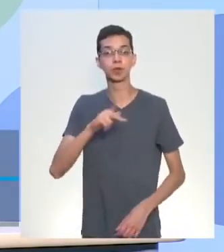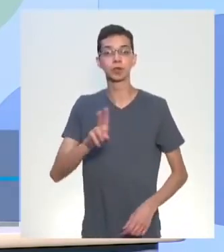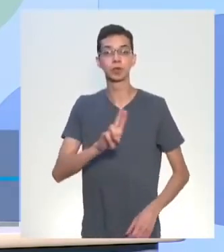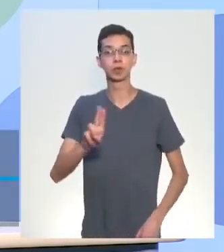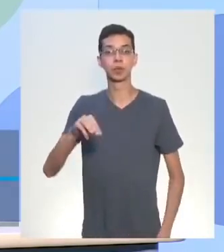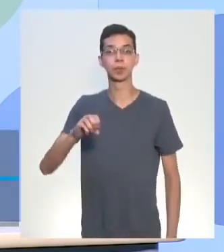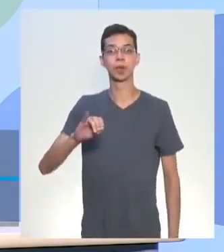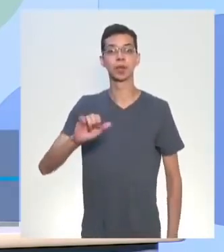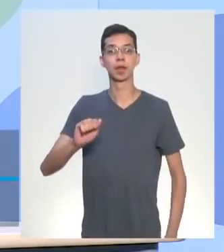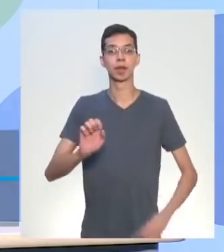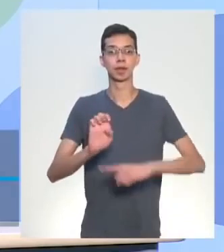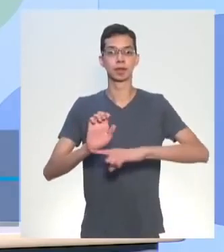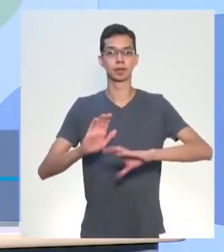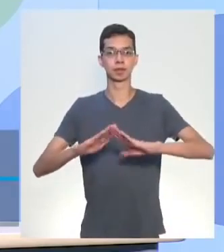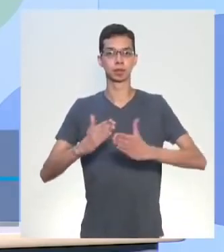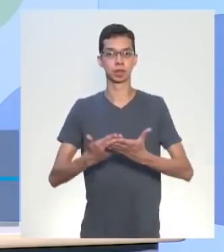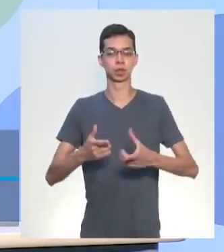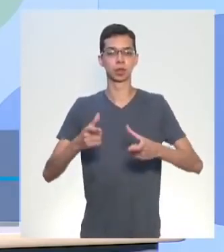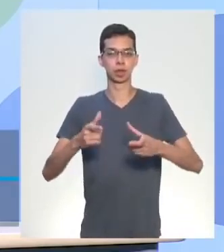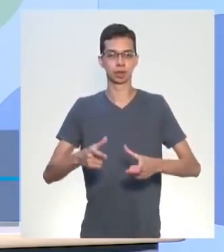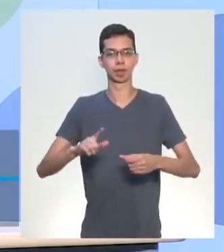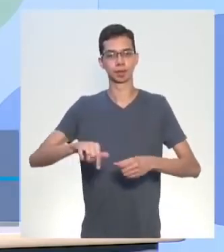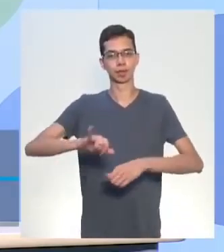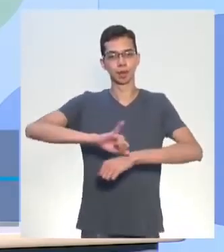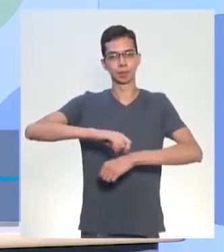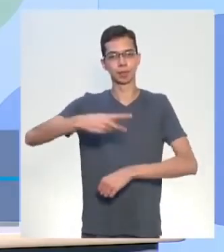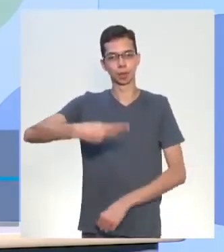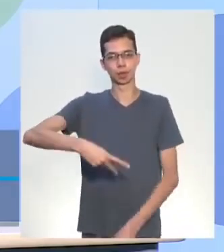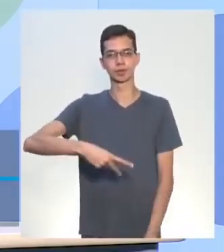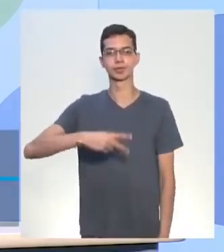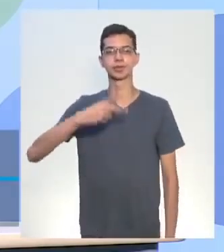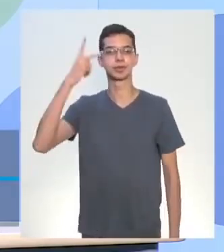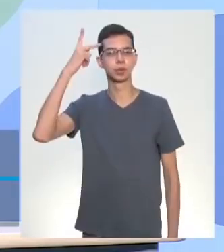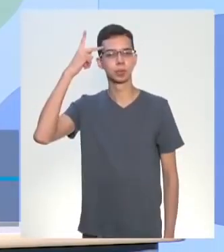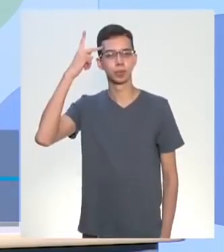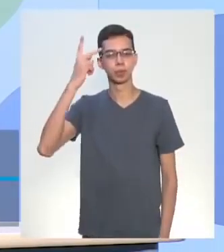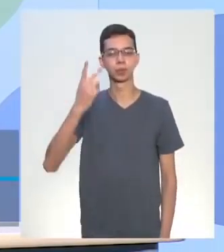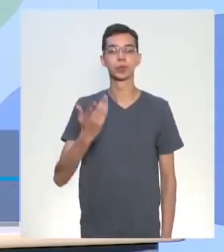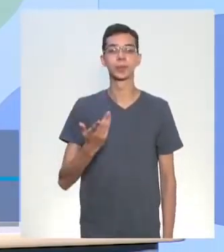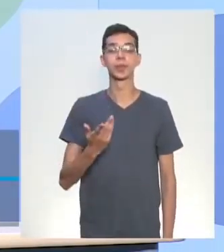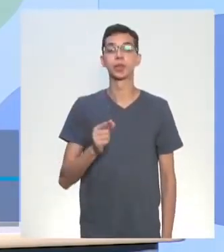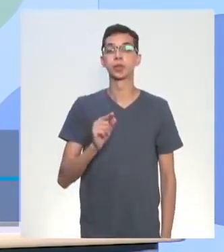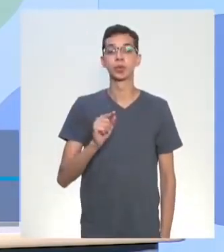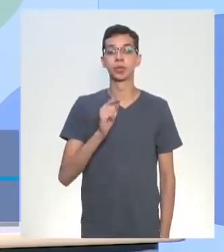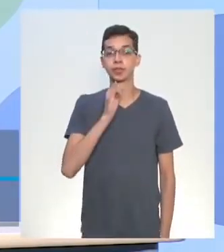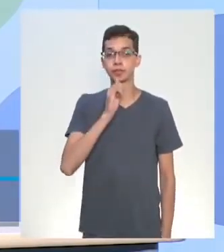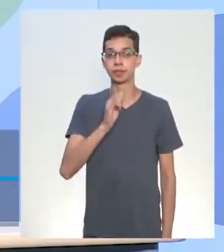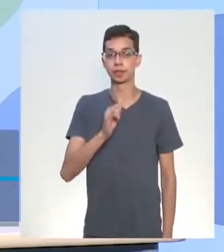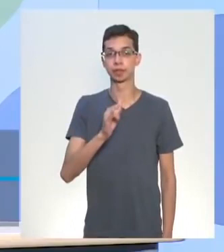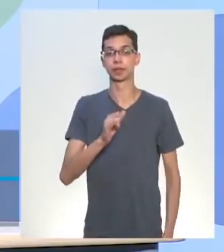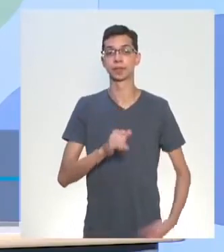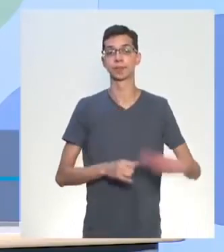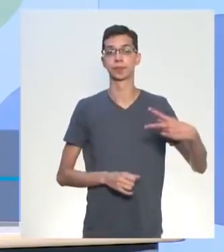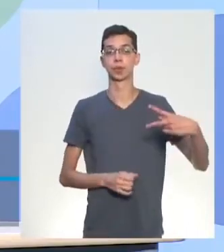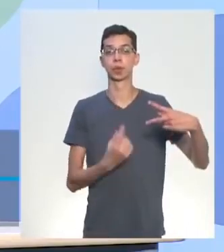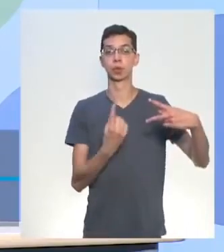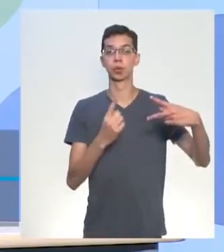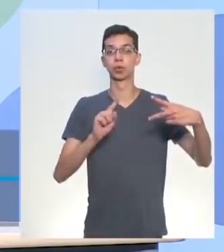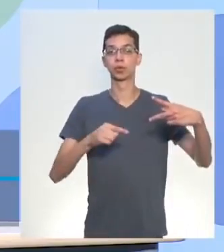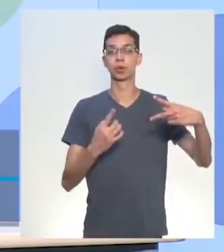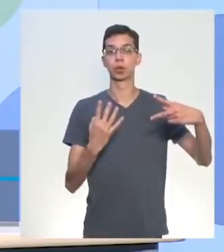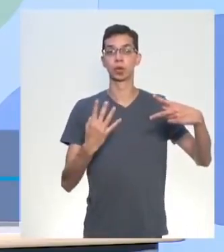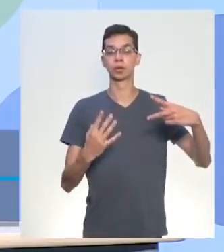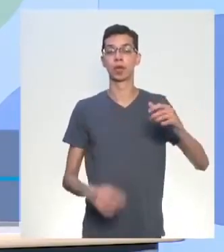pessoal da Escola Estadual República do Haiti, aqui na capital, tá? O Guilherme colocou perímetro 1,4, não colocou a